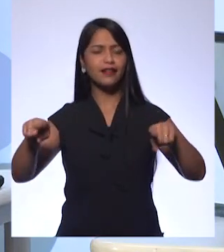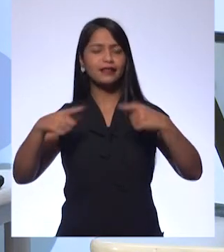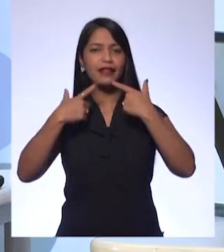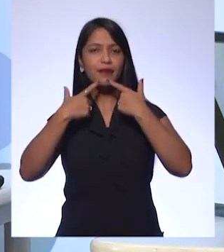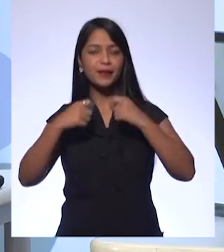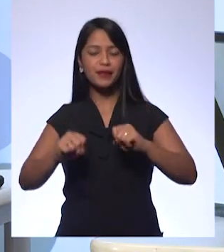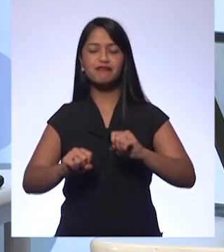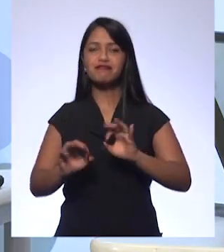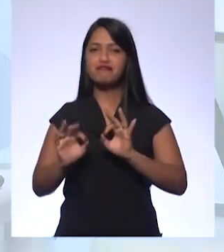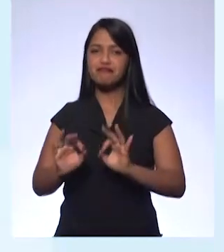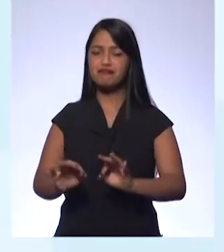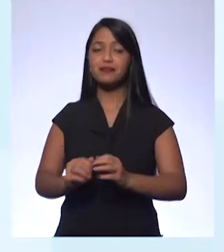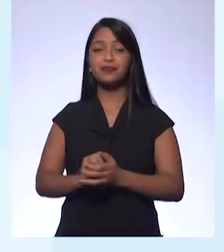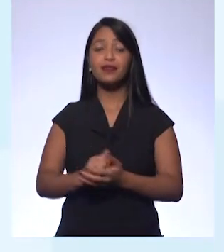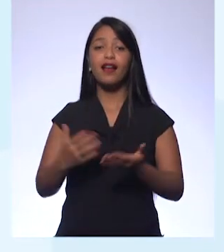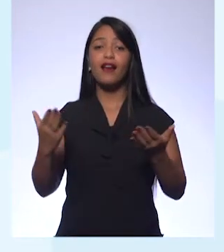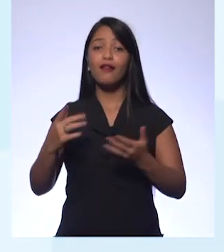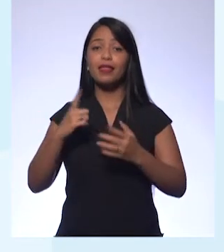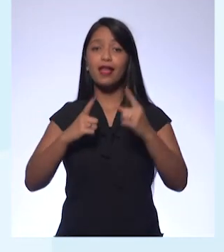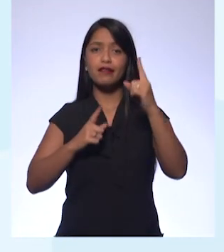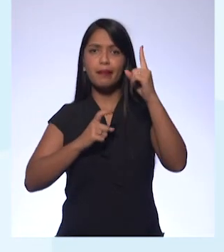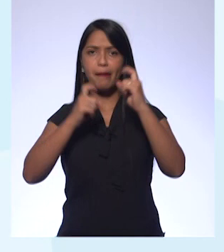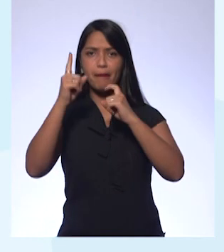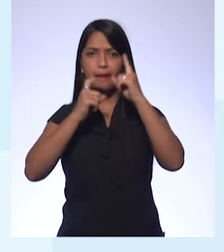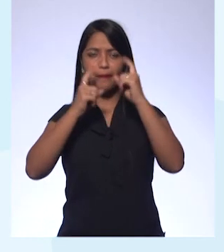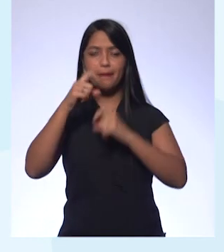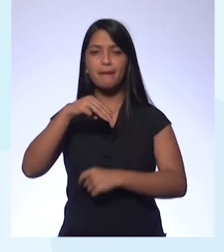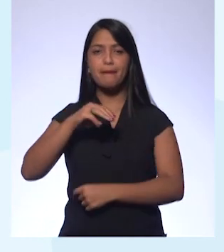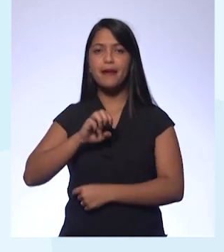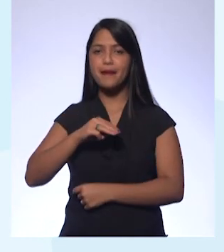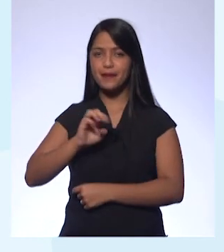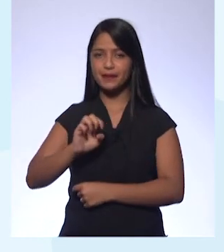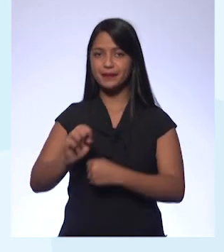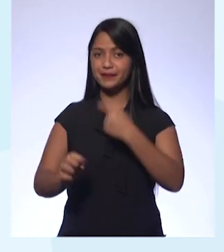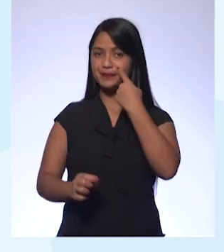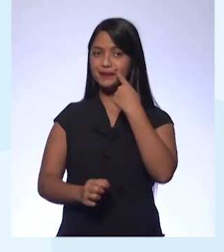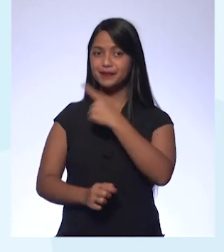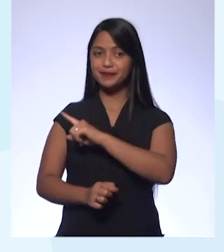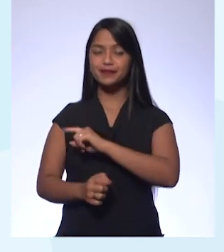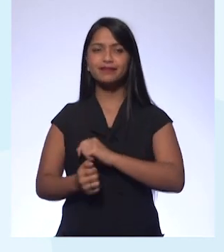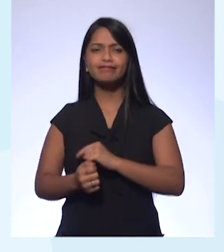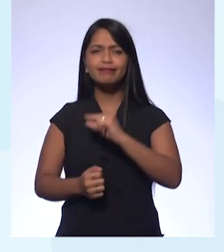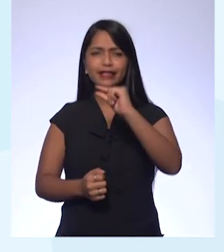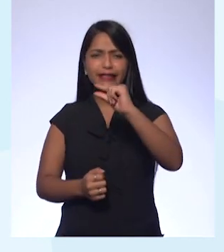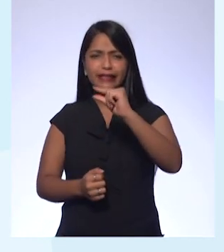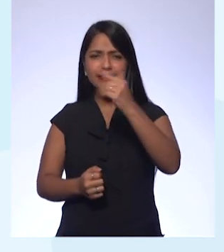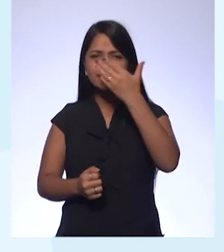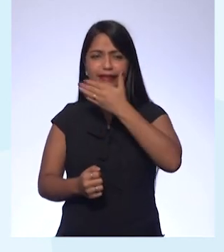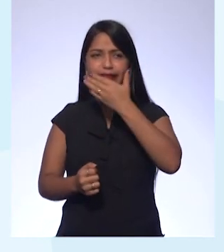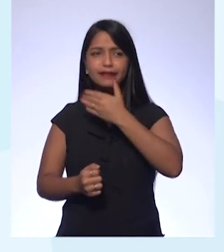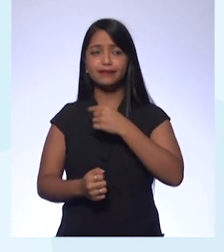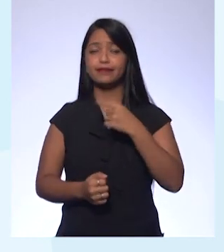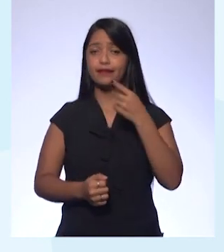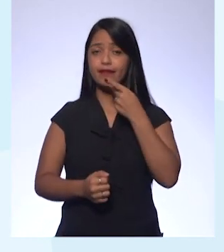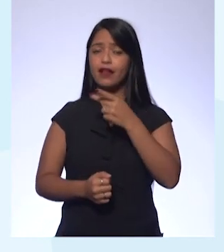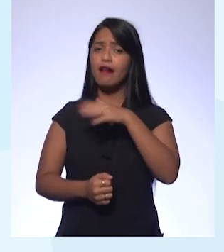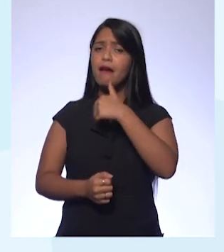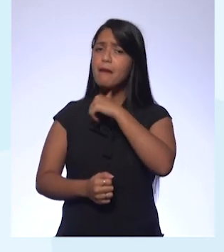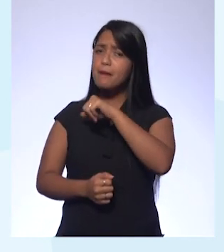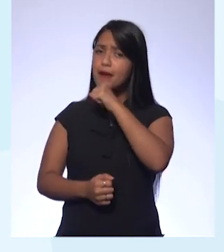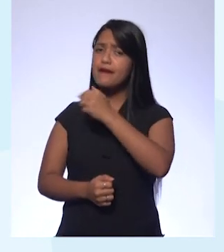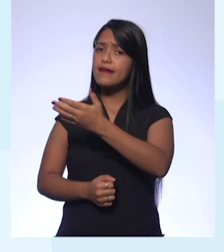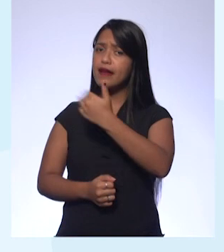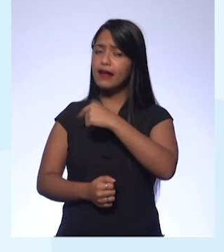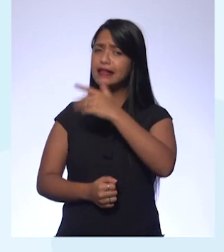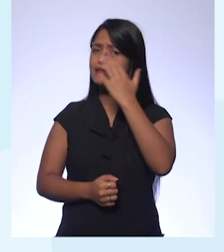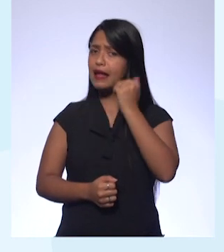dar tempo. Tem menos um meme. É que é tão pequenininho para ler. Deixa eu ver se eu consigo. Ô, mãezinha, vem cá, você sabe